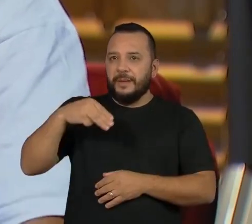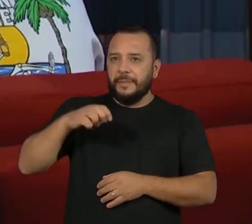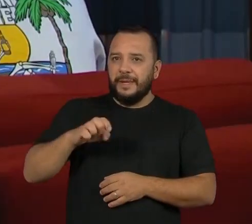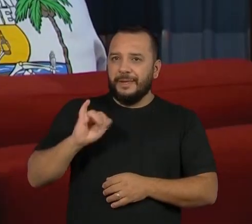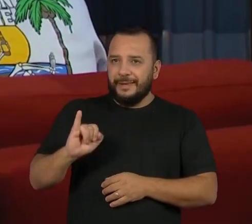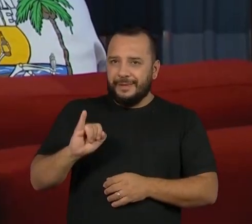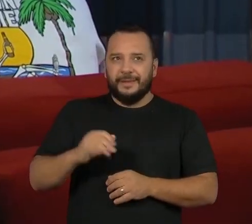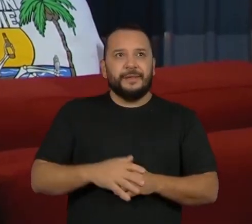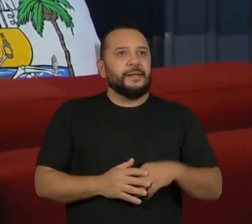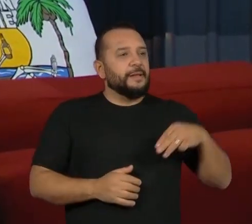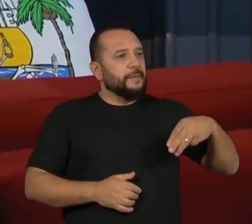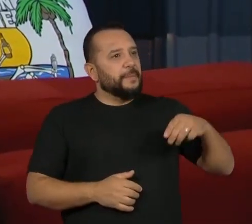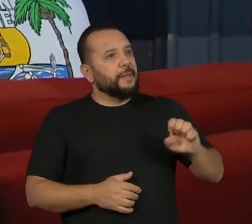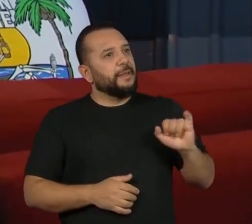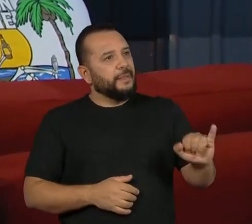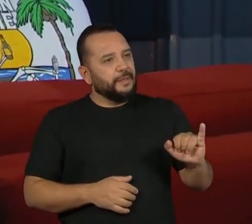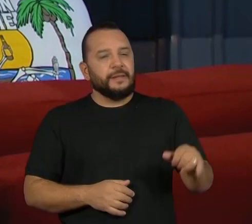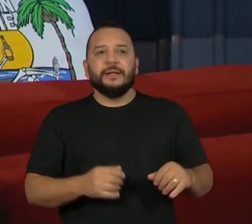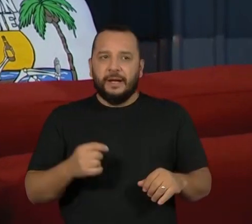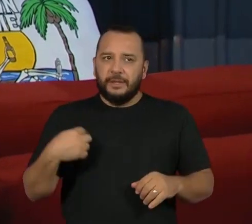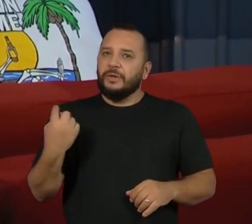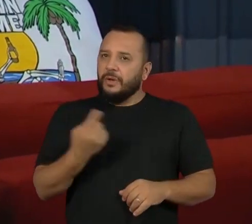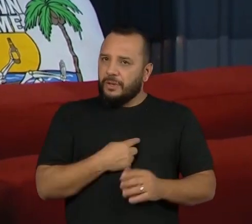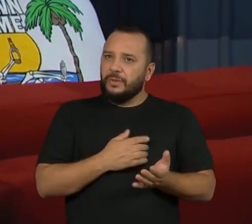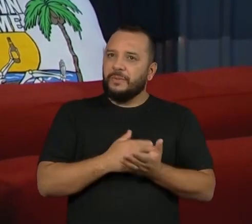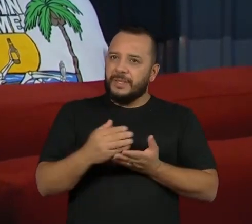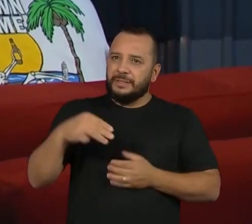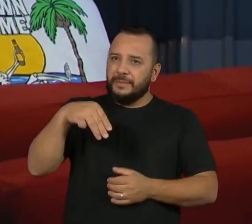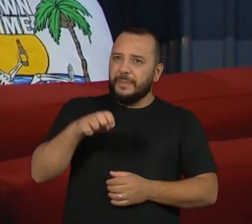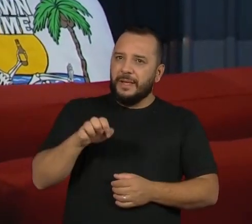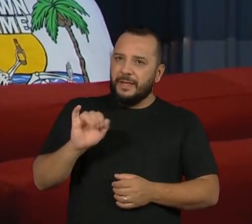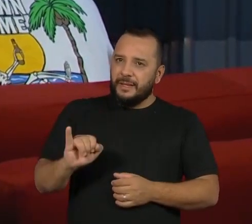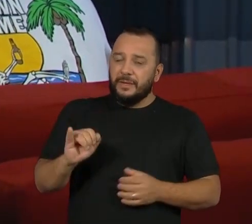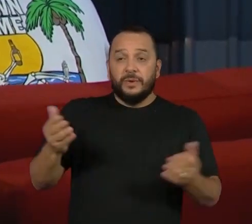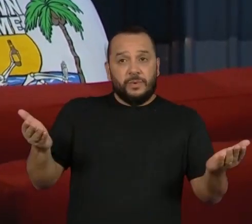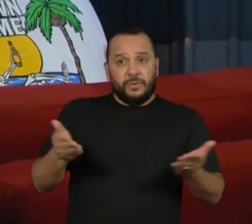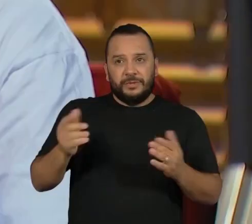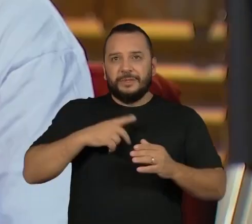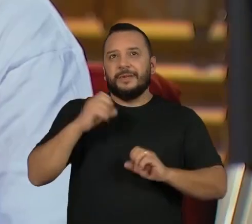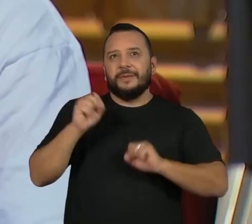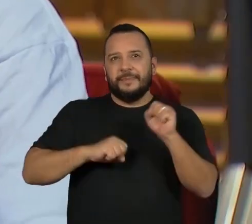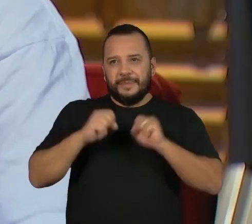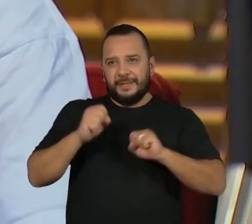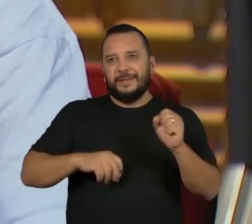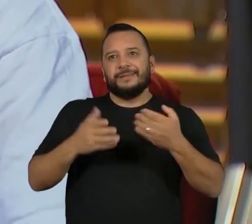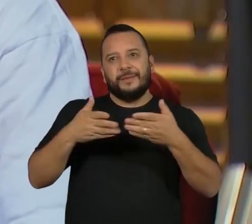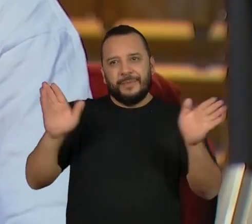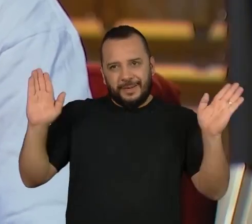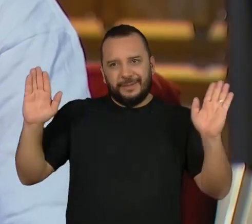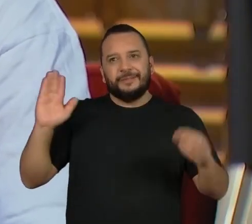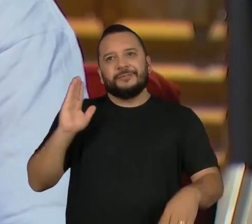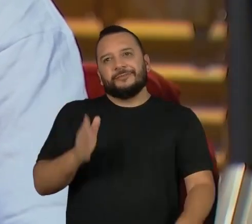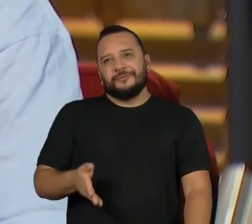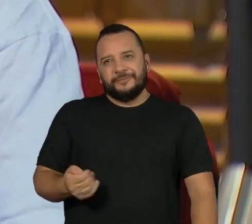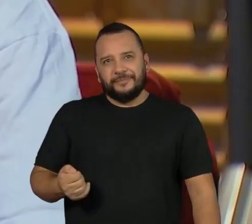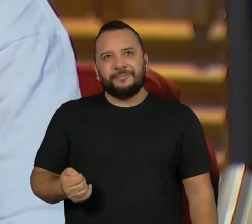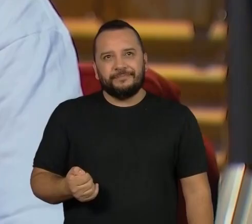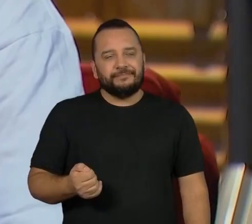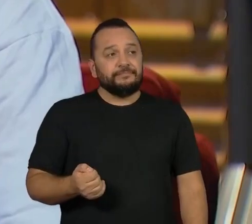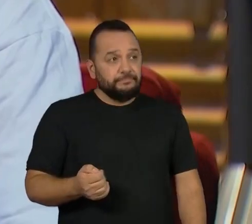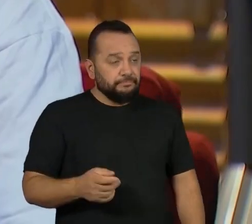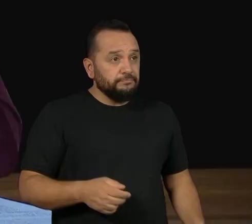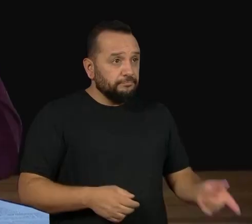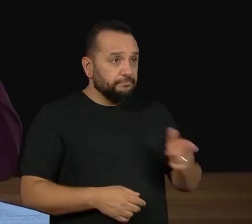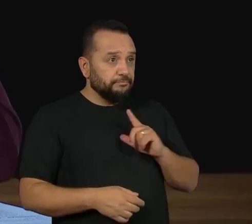aí aí virou uma me começamos como meio hoje a gente já tem uma empresa aberta aí que é já tem uma empresa aberta é limitada que